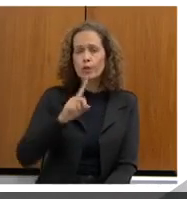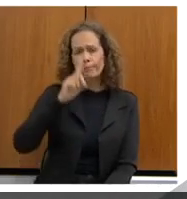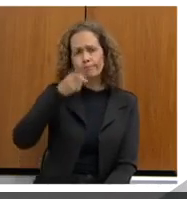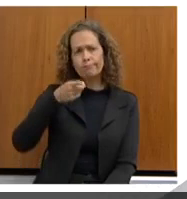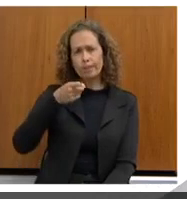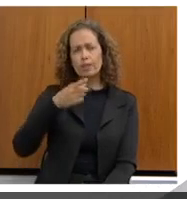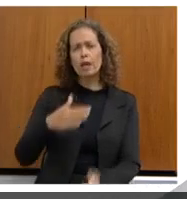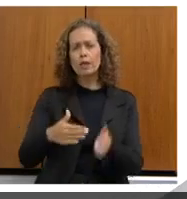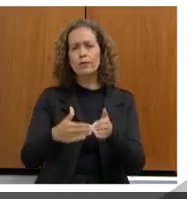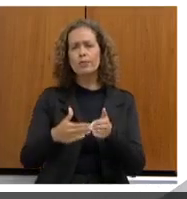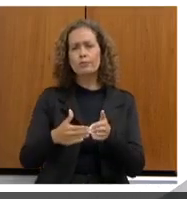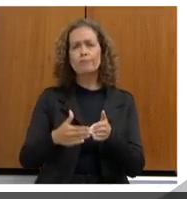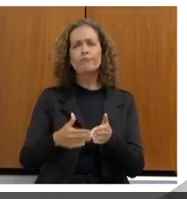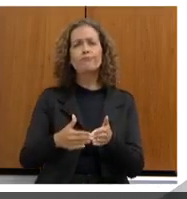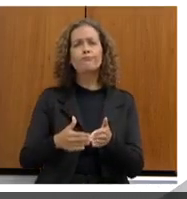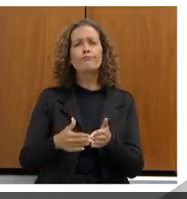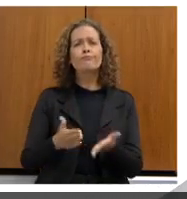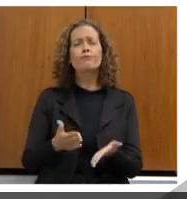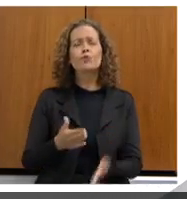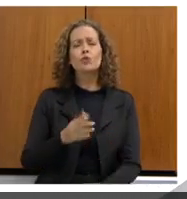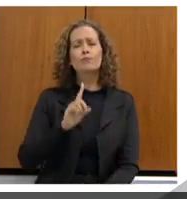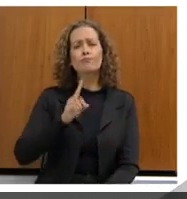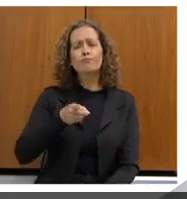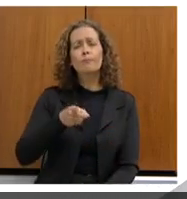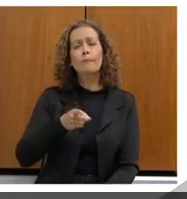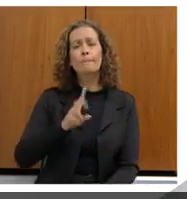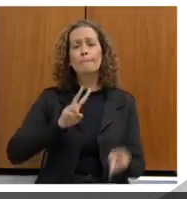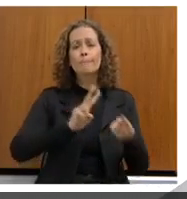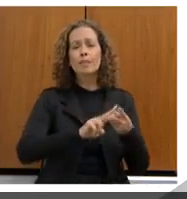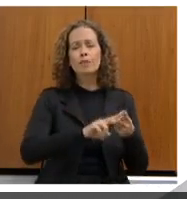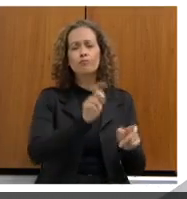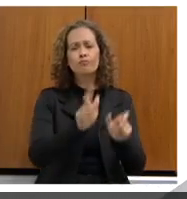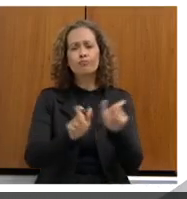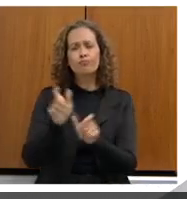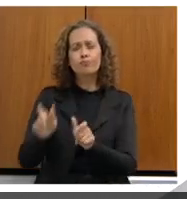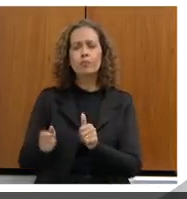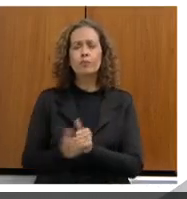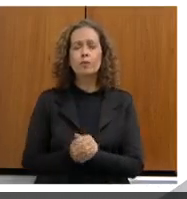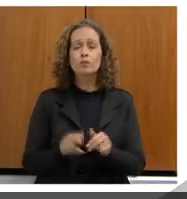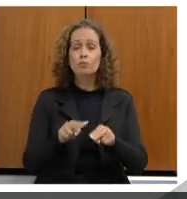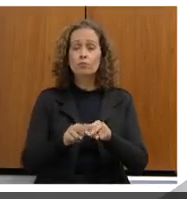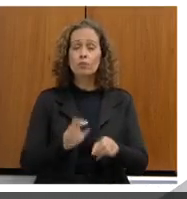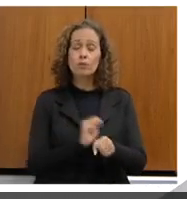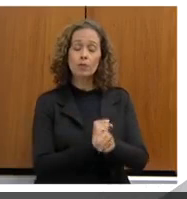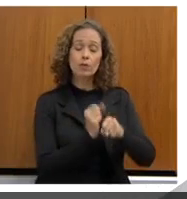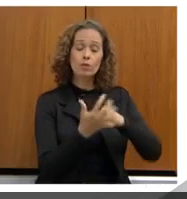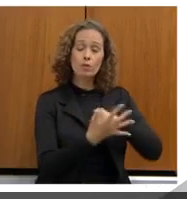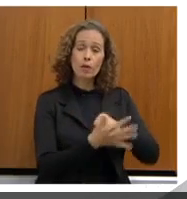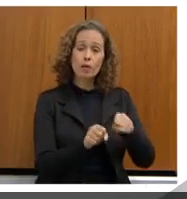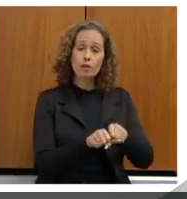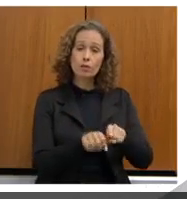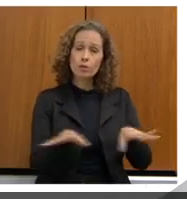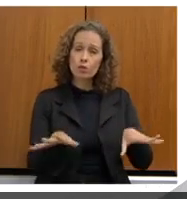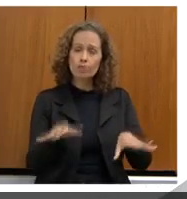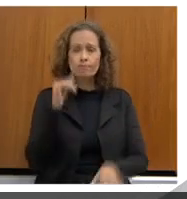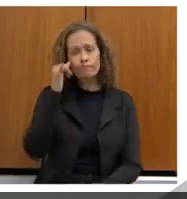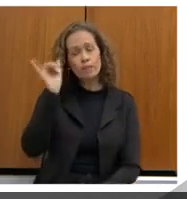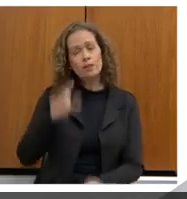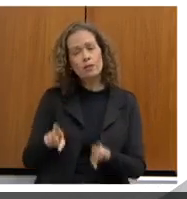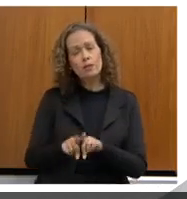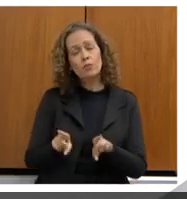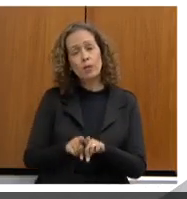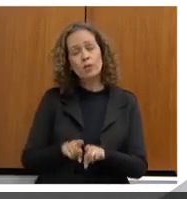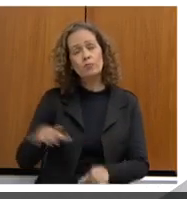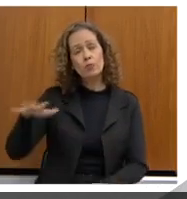desvio de verba de valores destinados ao combate a cor vídeo 19 na região norte ainda